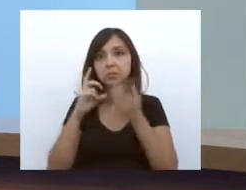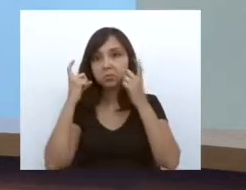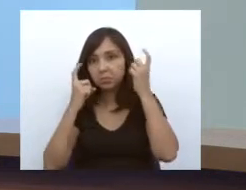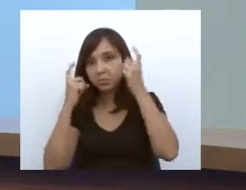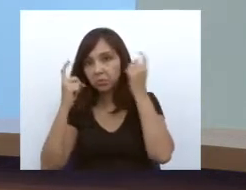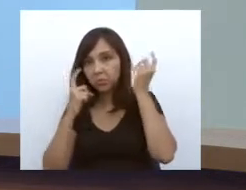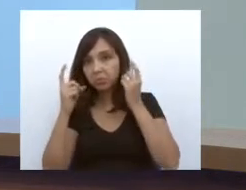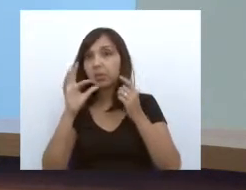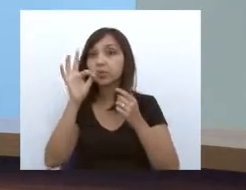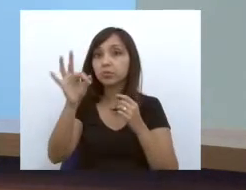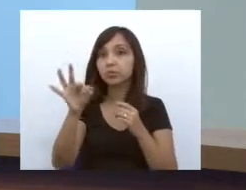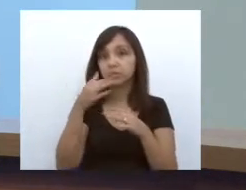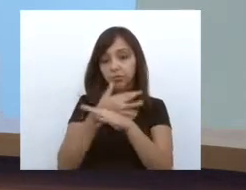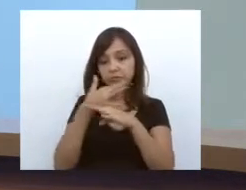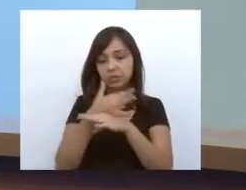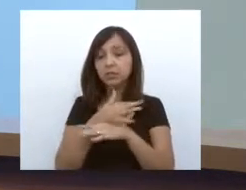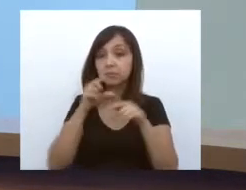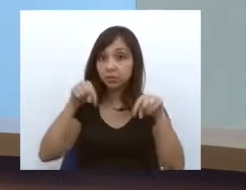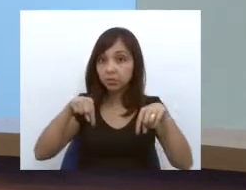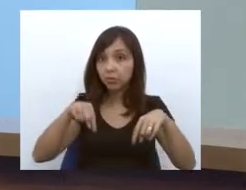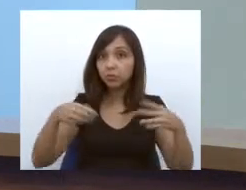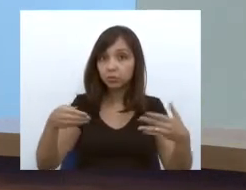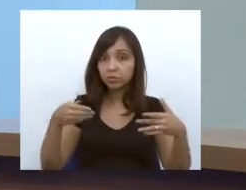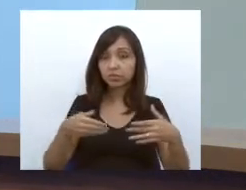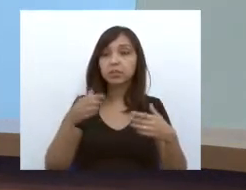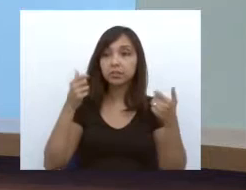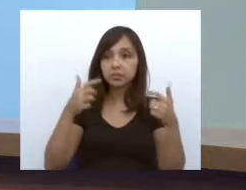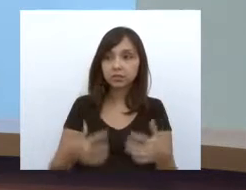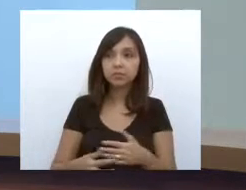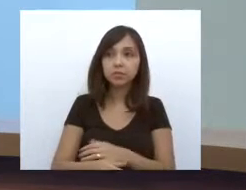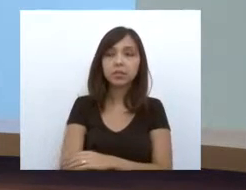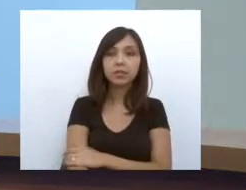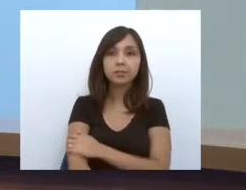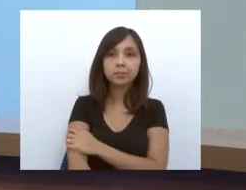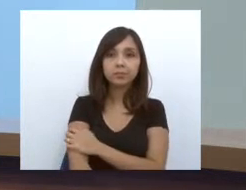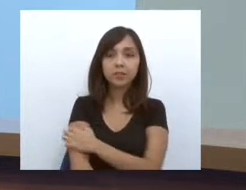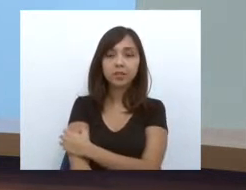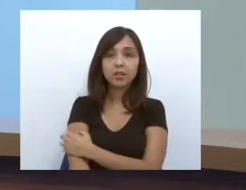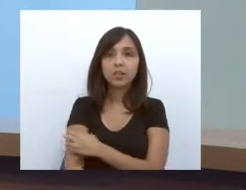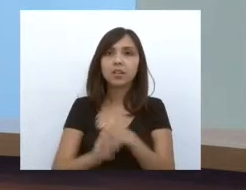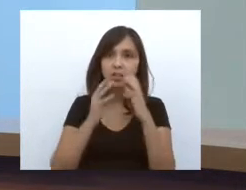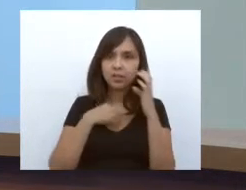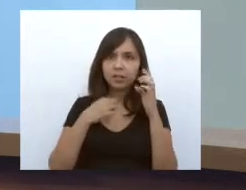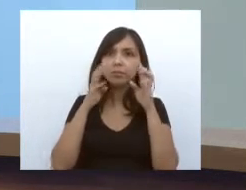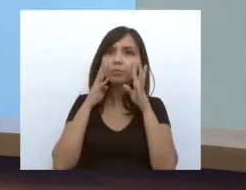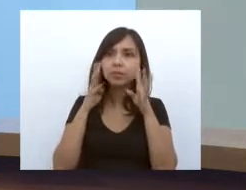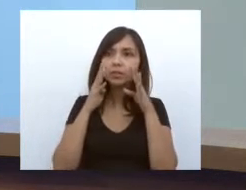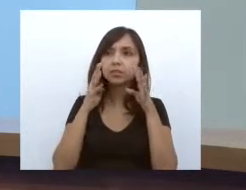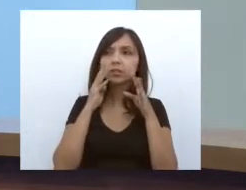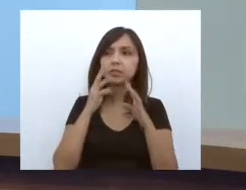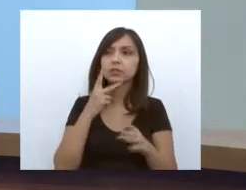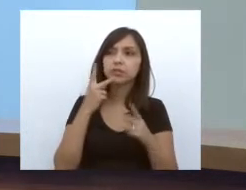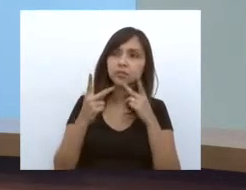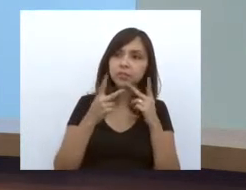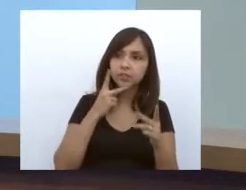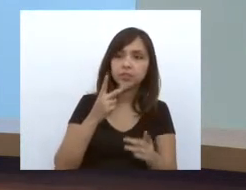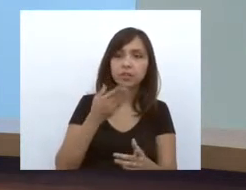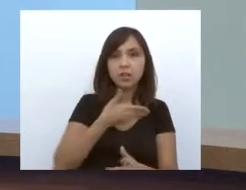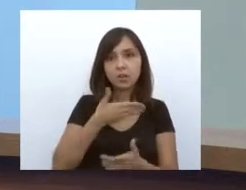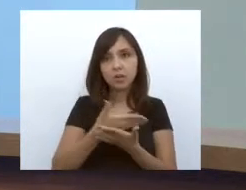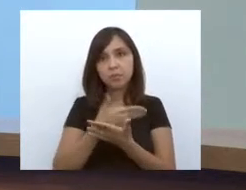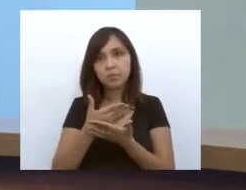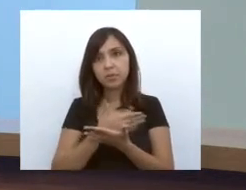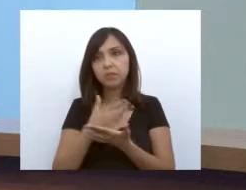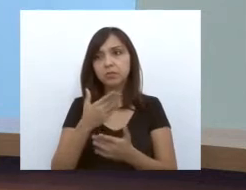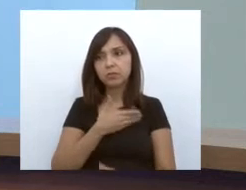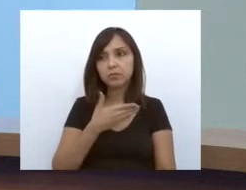futuro da nossa cidade. Mas aqui eu gostaria, senhor presidente, eu ouvi atentamente a fala de colegas vereadores.